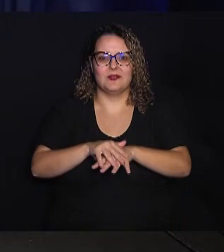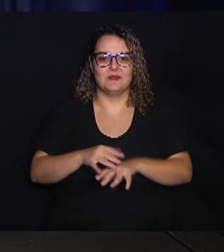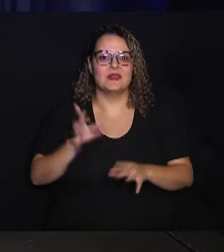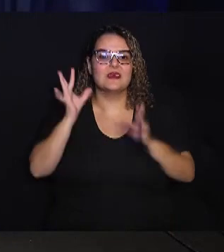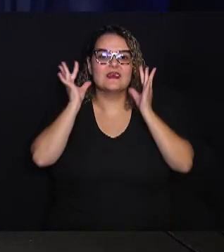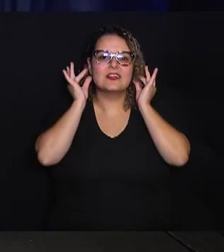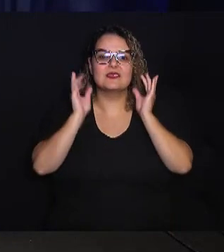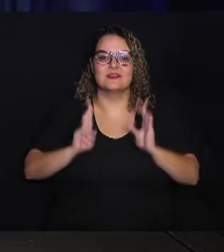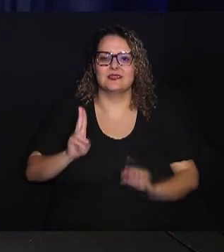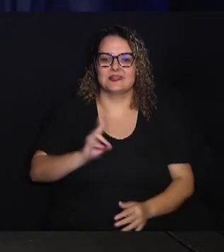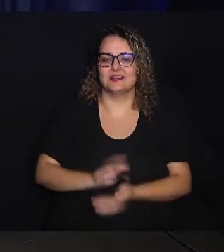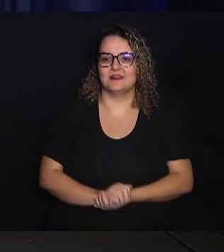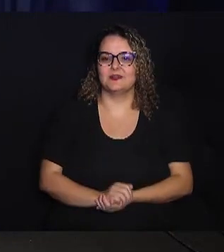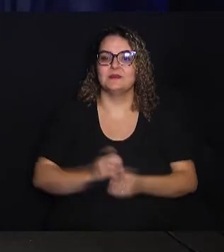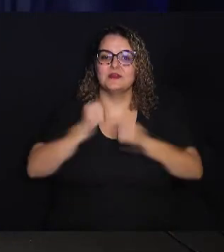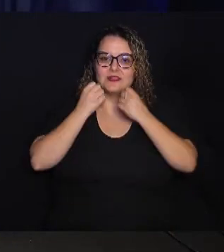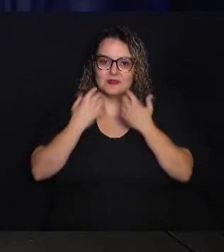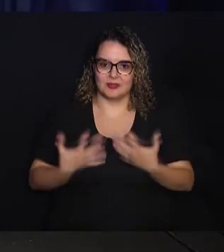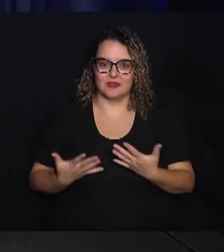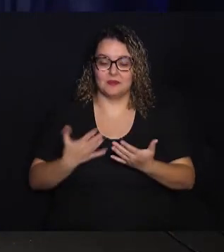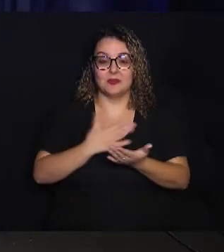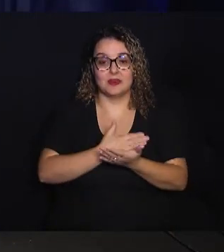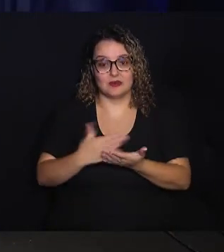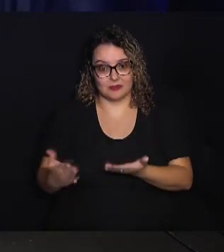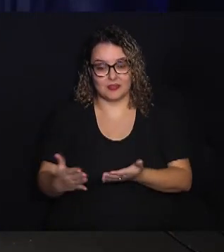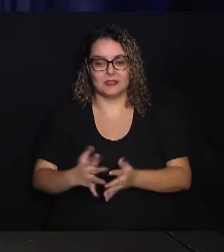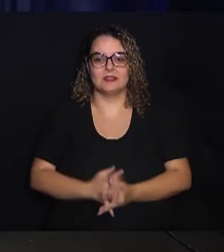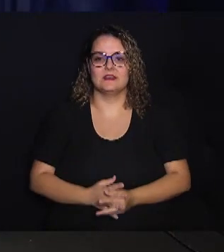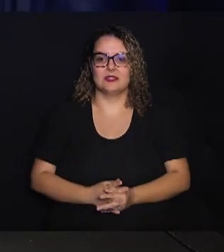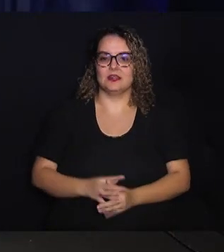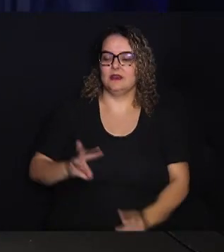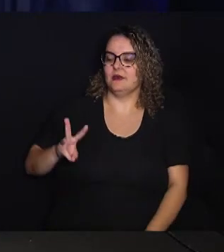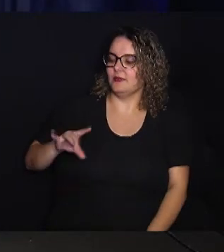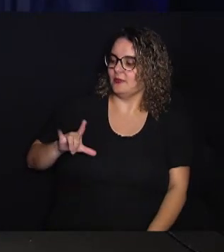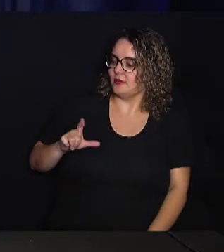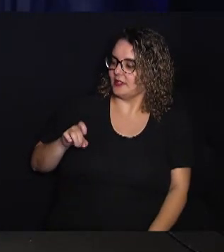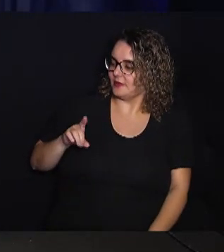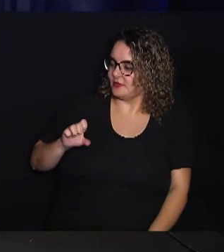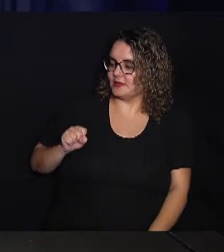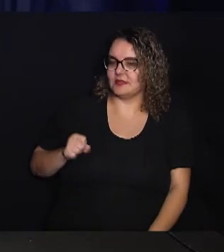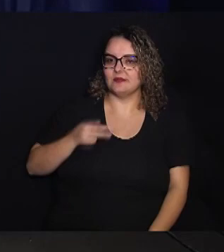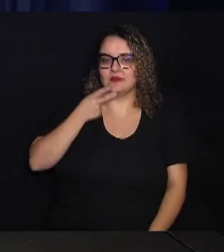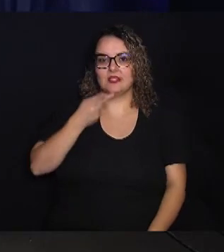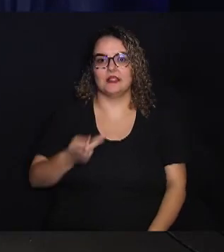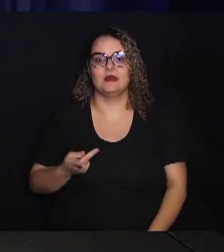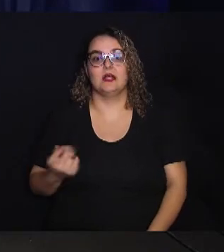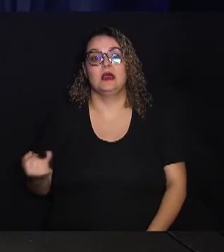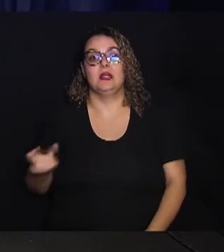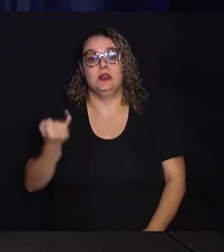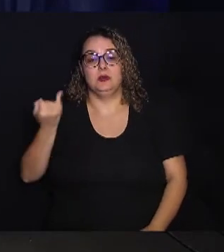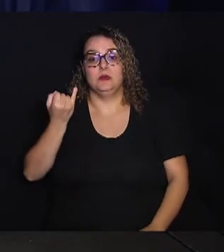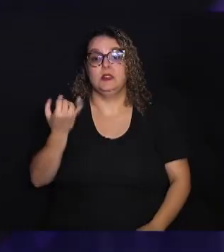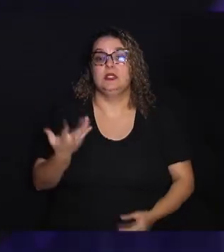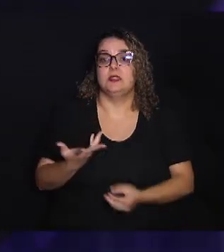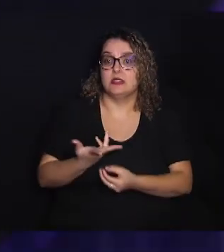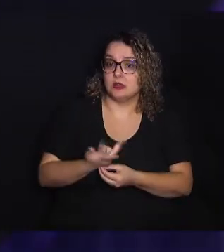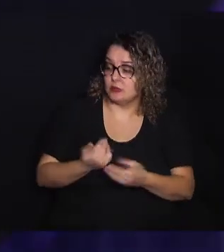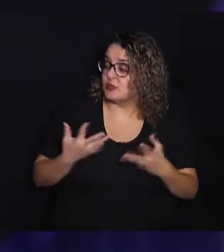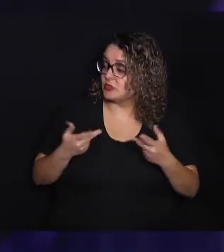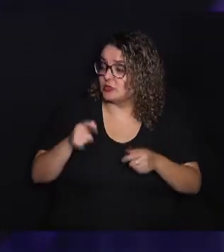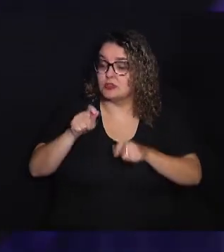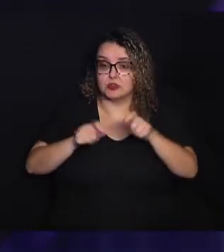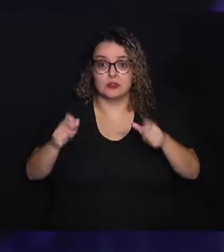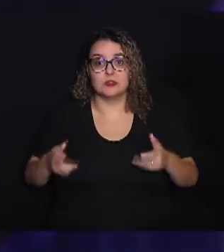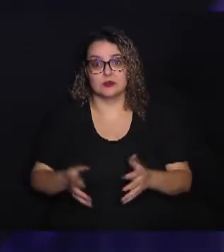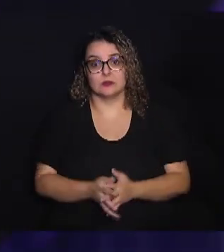bem. Então, para começar, eu queria que a Wildes falasse para a gente a dimensão da importância da arte na vida de todas as pessoas,